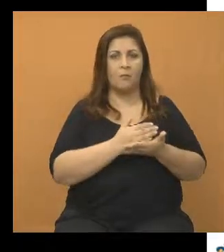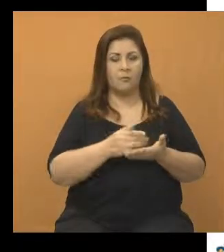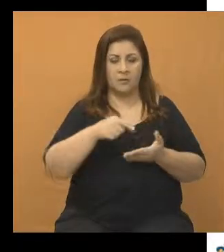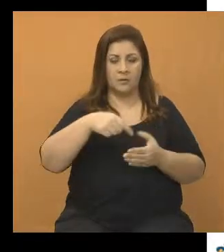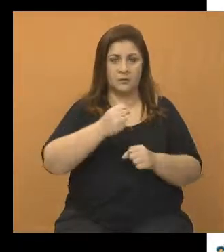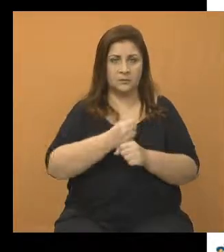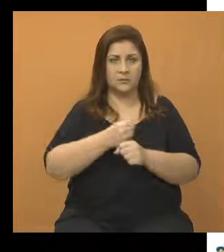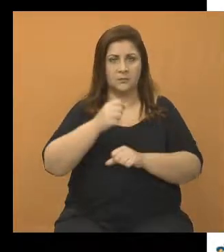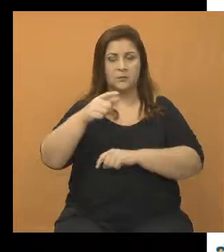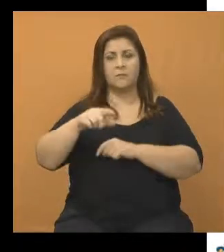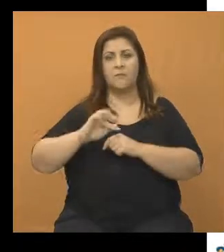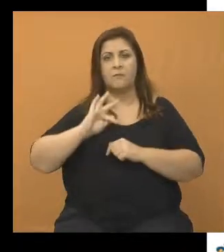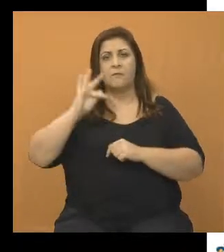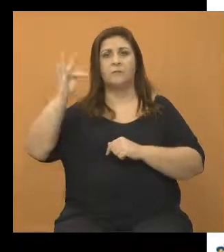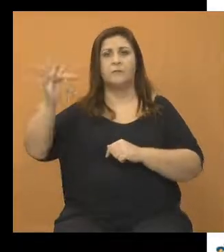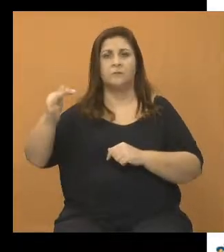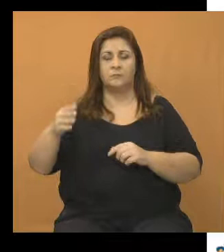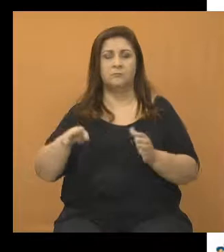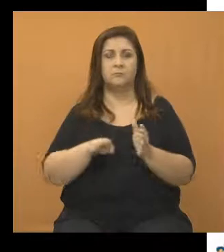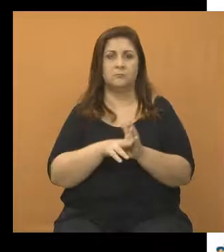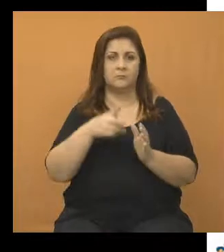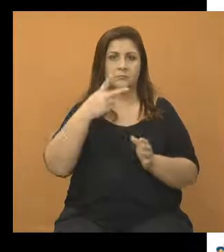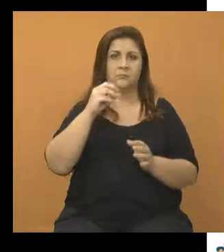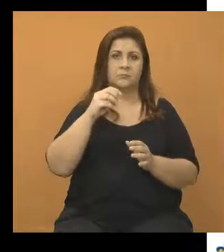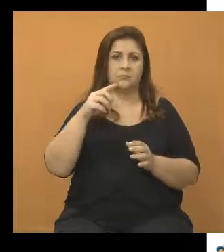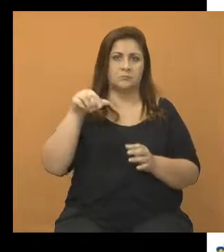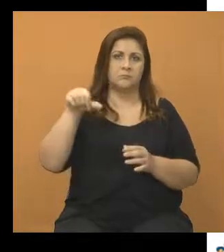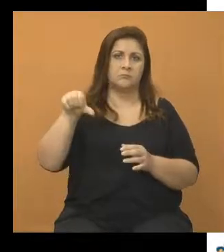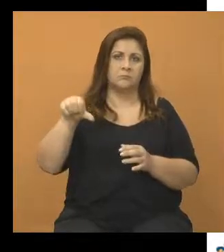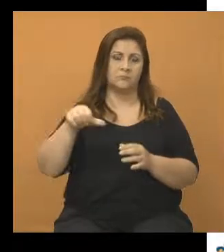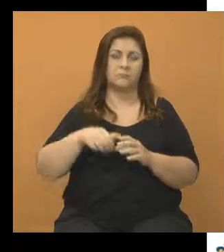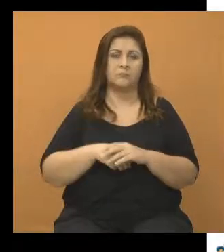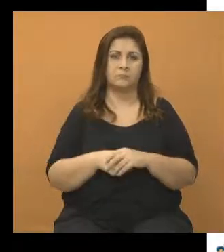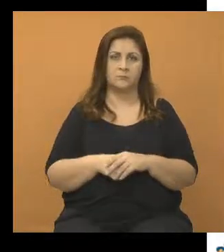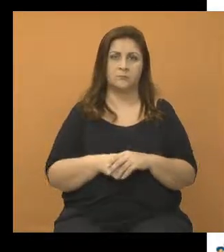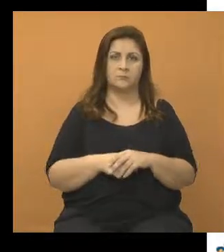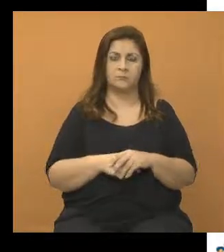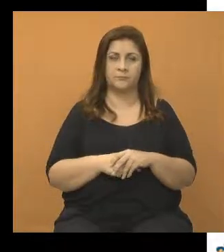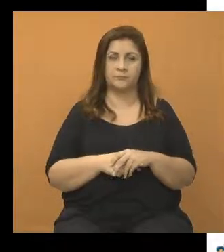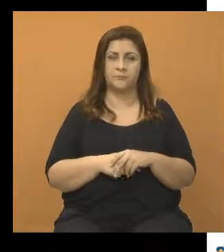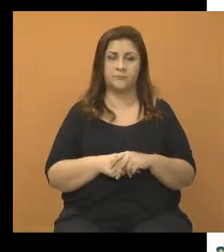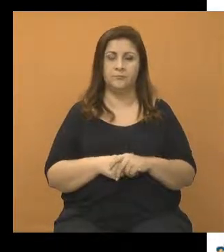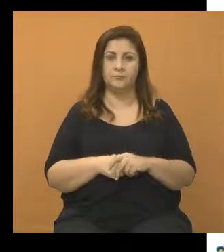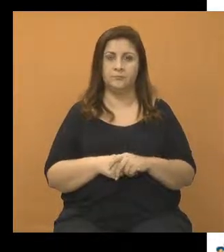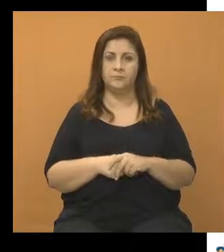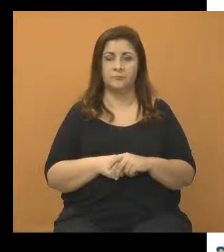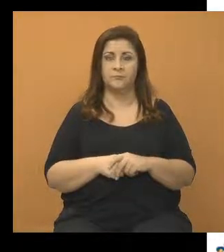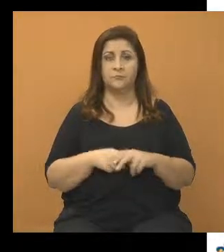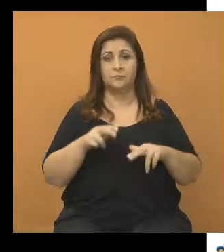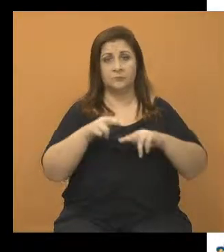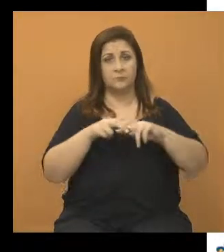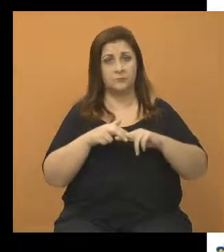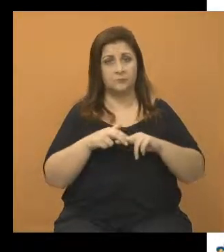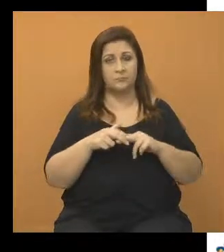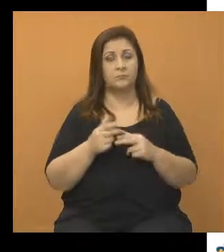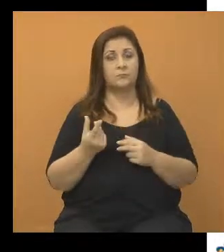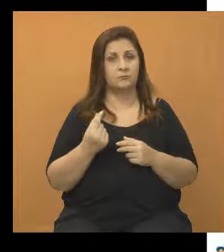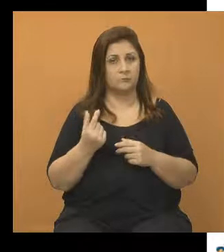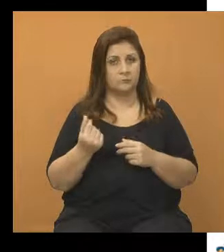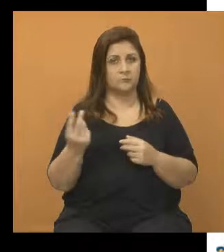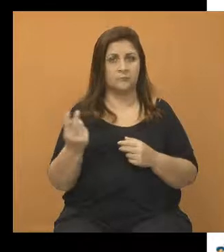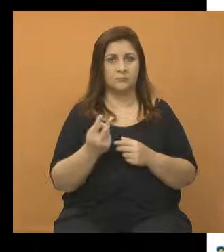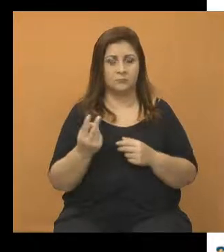ano de 2018. A gente começa ela em 2018 e chega com ela em 2019. Então, por isso que está assegurado recursos aqui